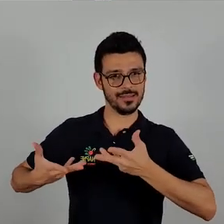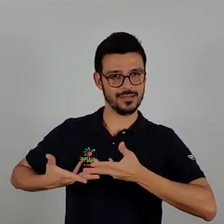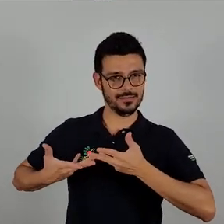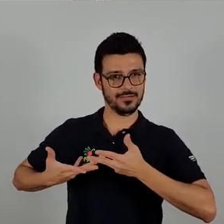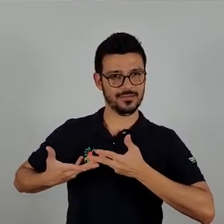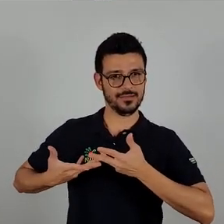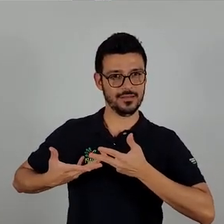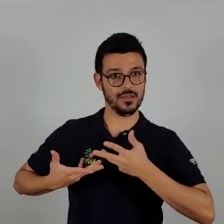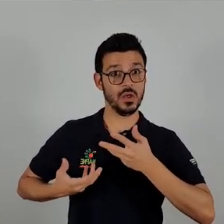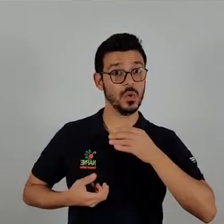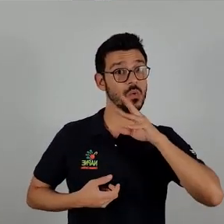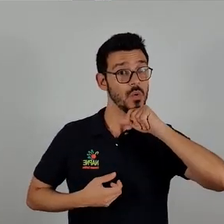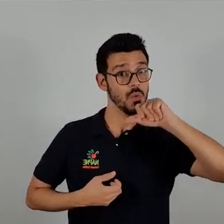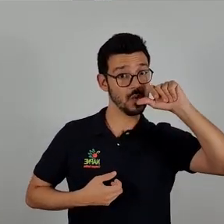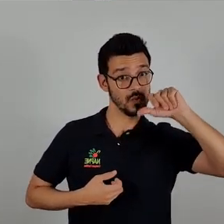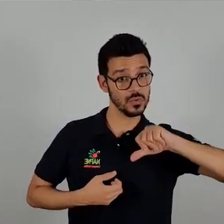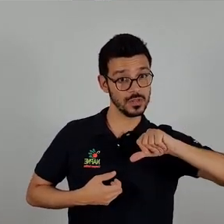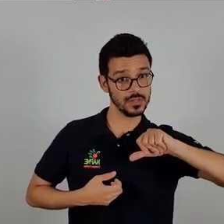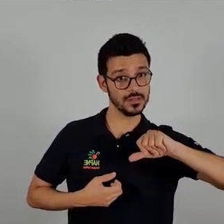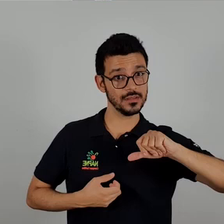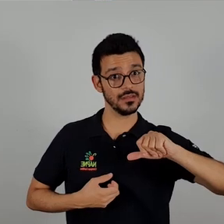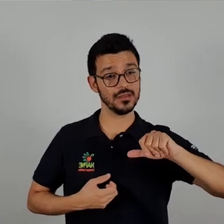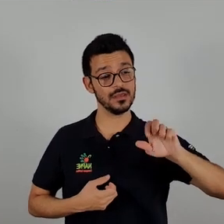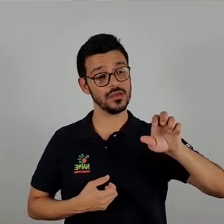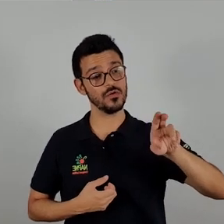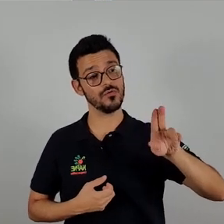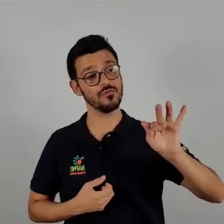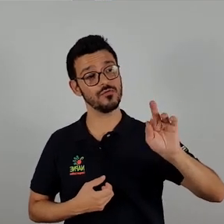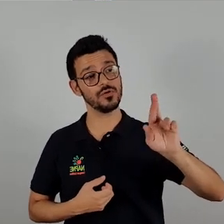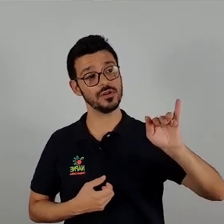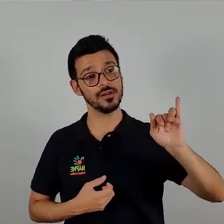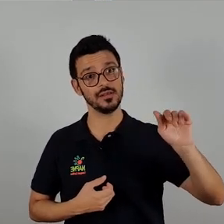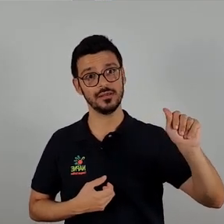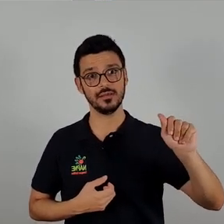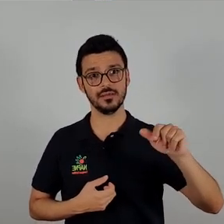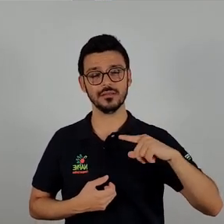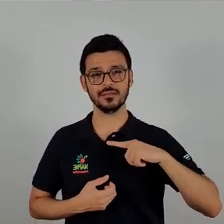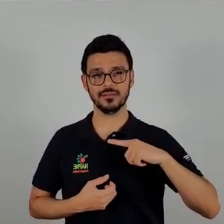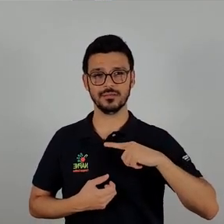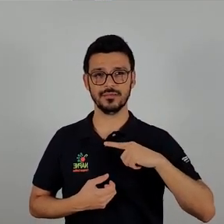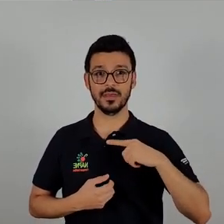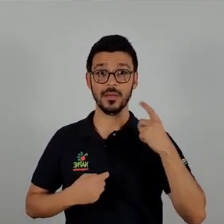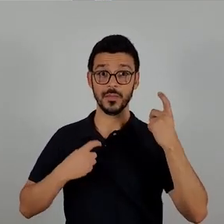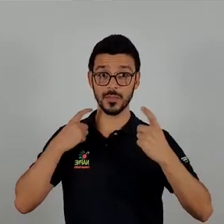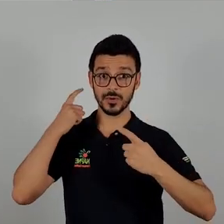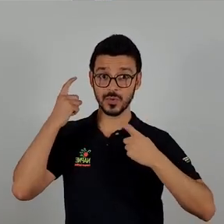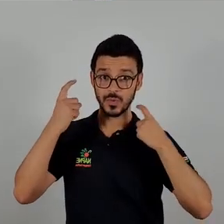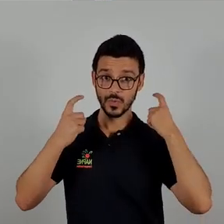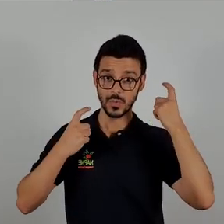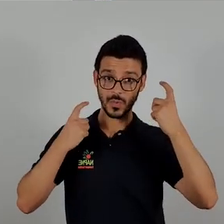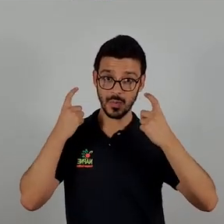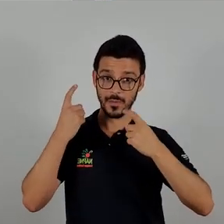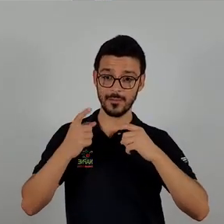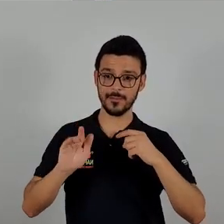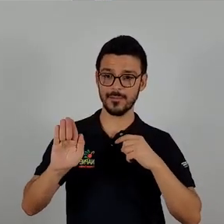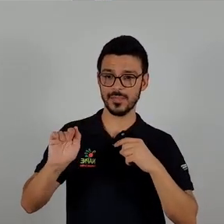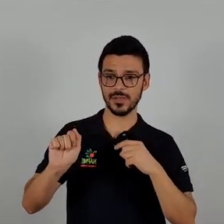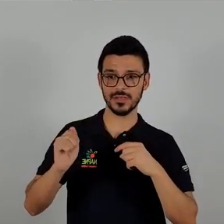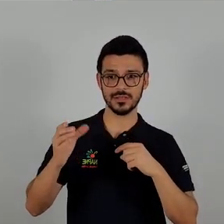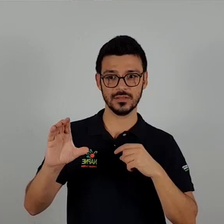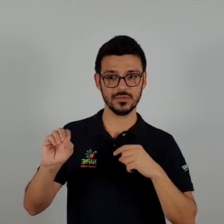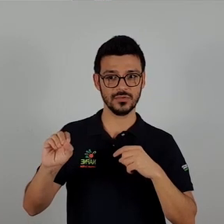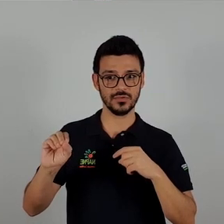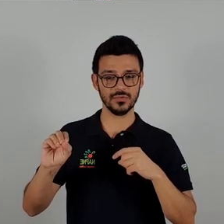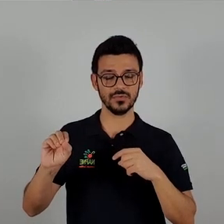o estômago é a melancolia. Por isso que a maioria das pessoas que faz cirurgia bariátrica acaba tendo muito, se torna uma